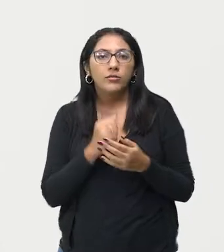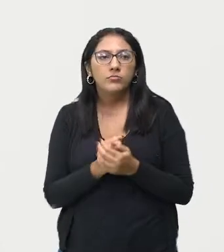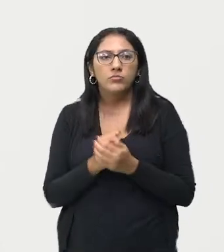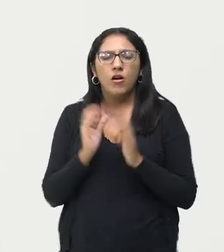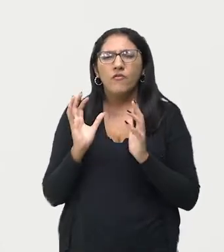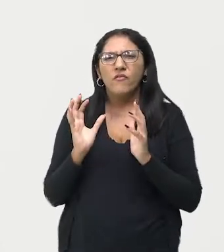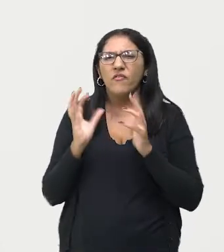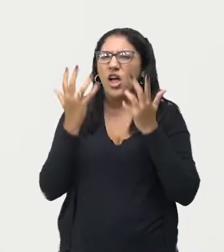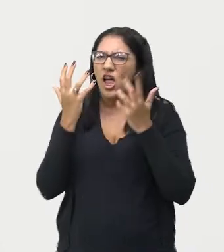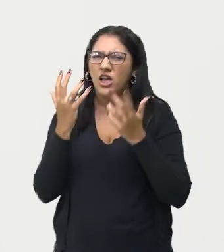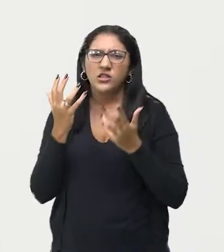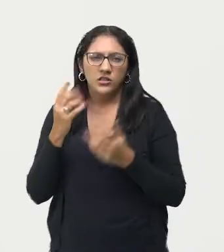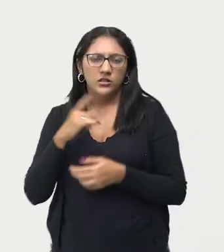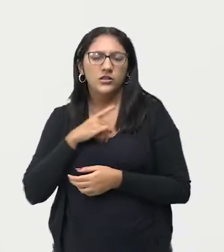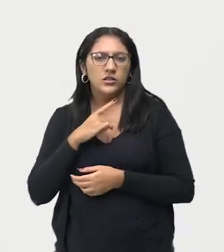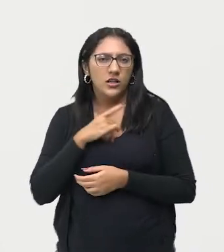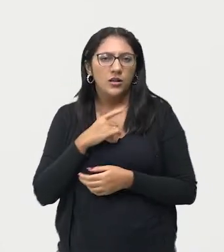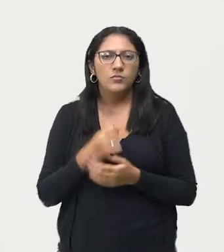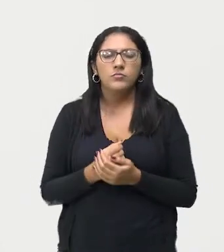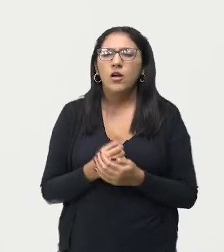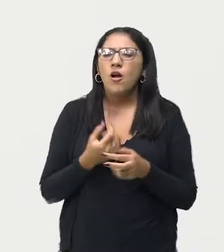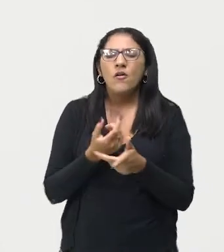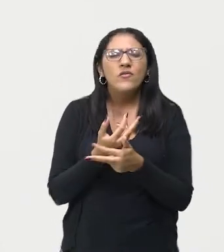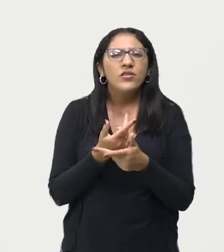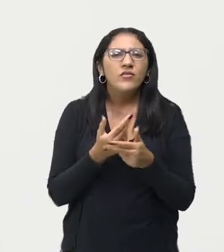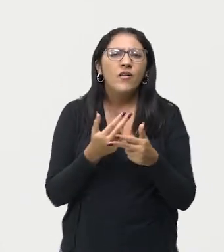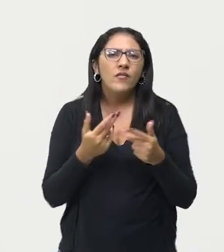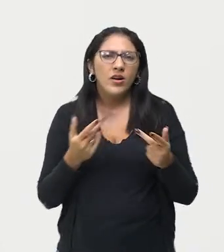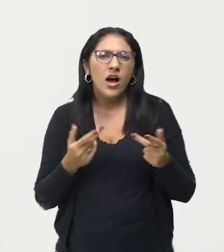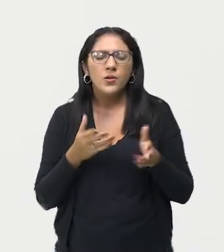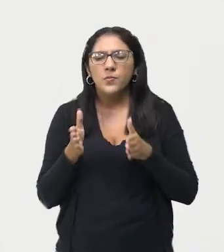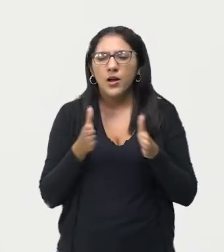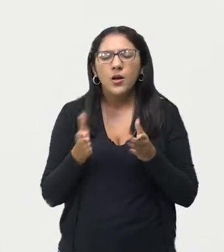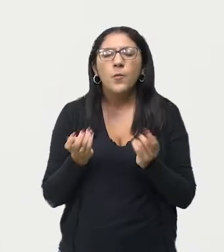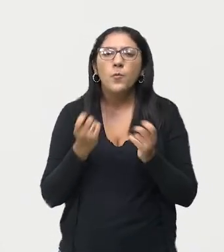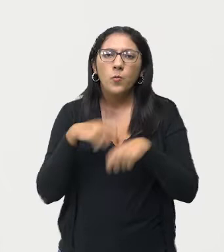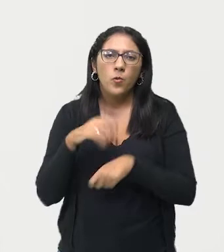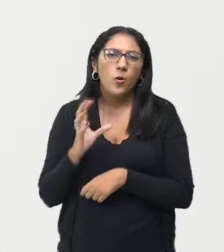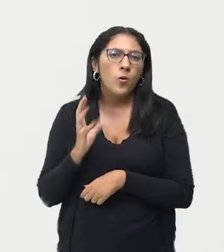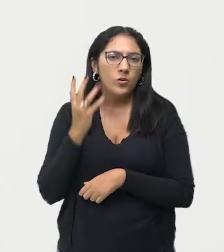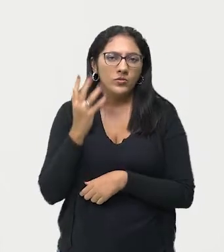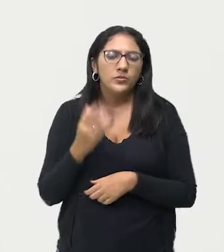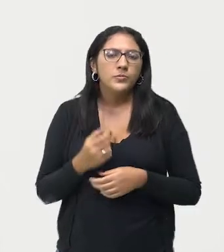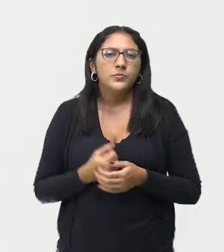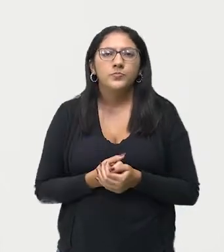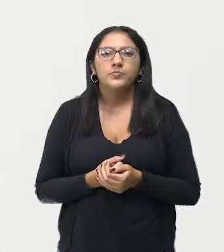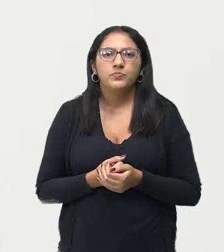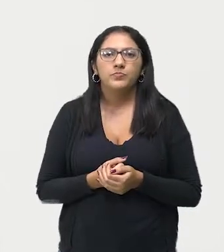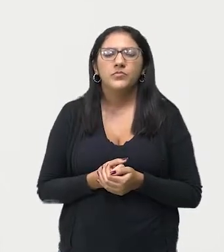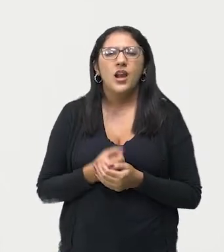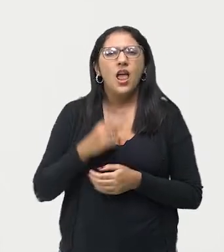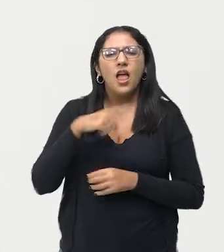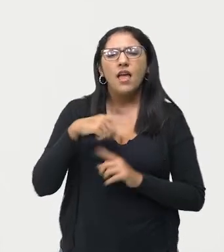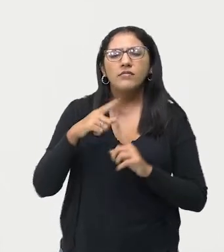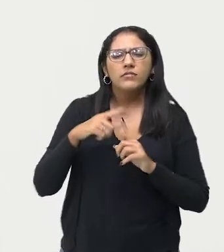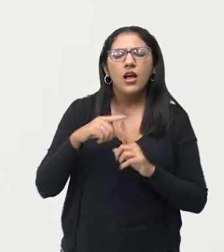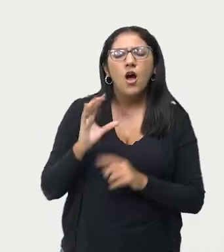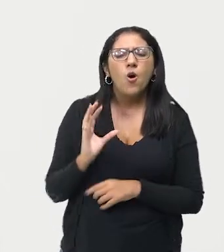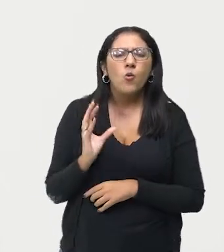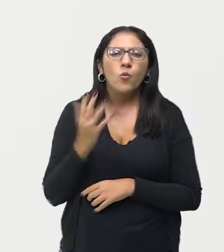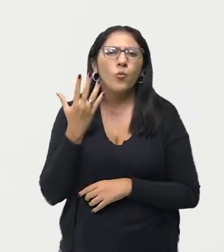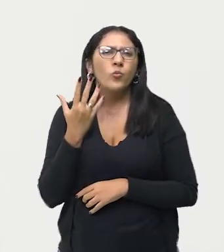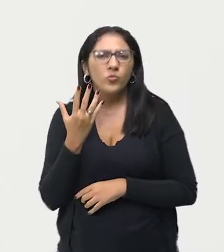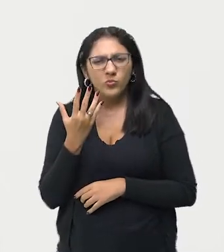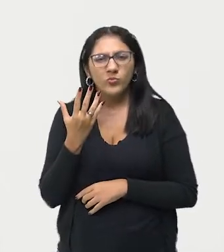ou acontecimento, alguma situação ocorrida. E essa situação, esse evento,